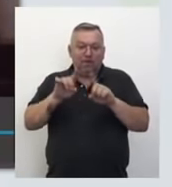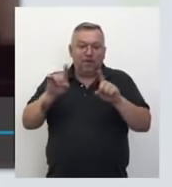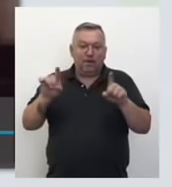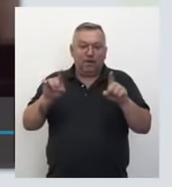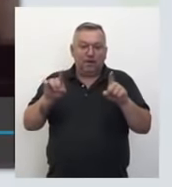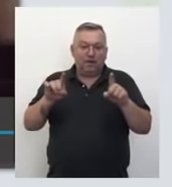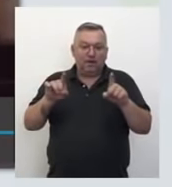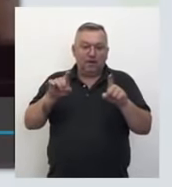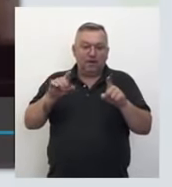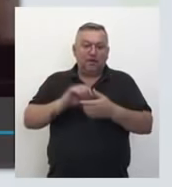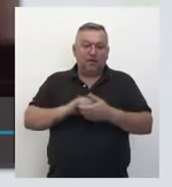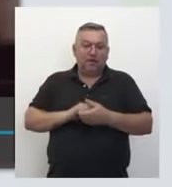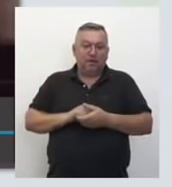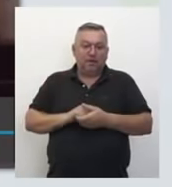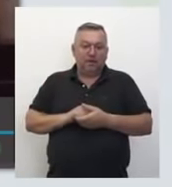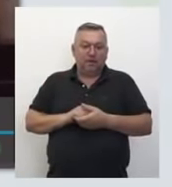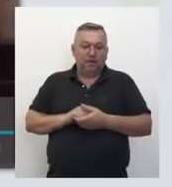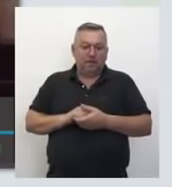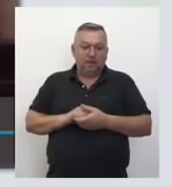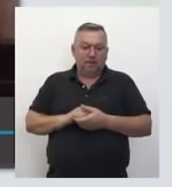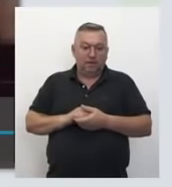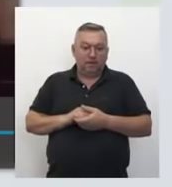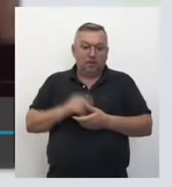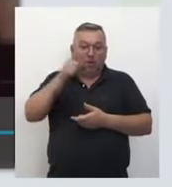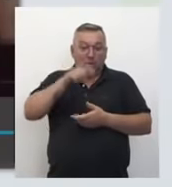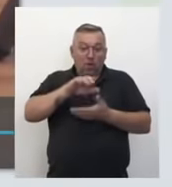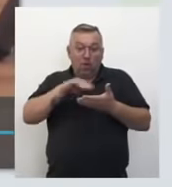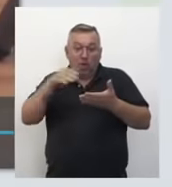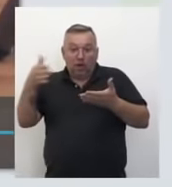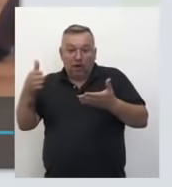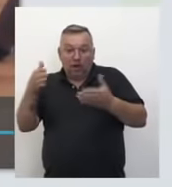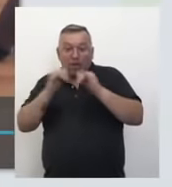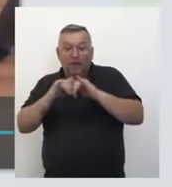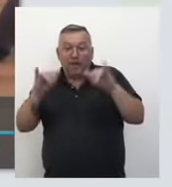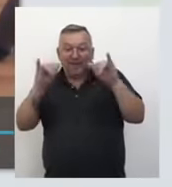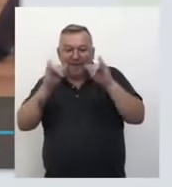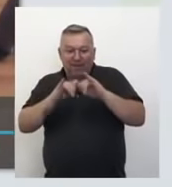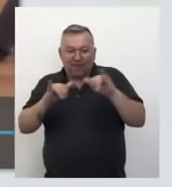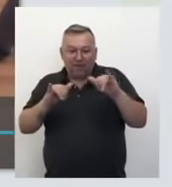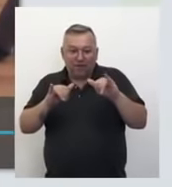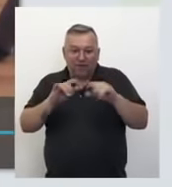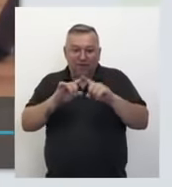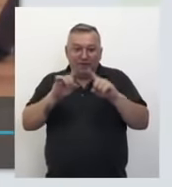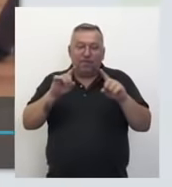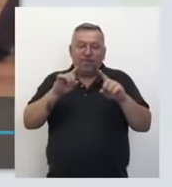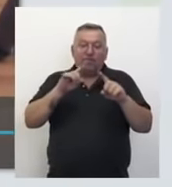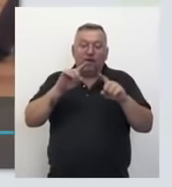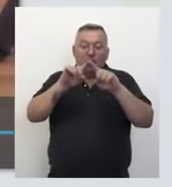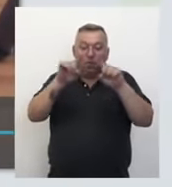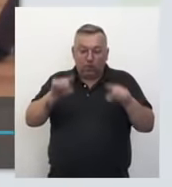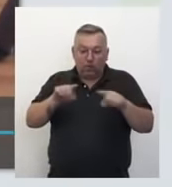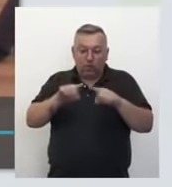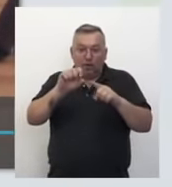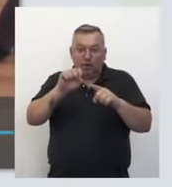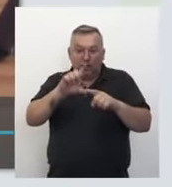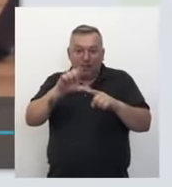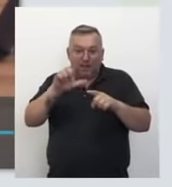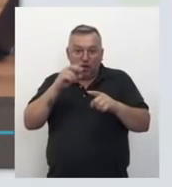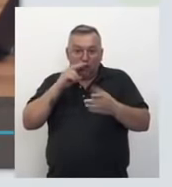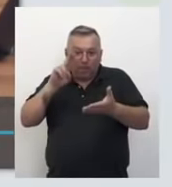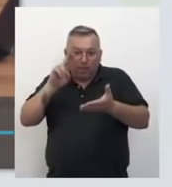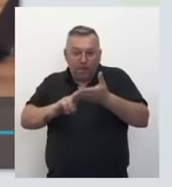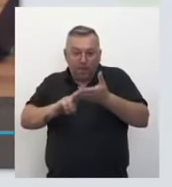agora o outro lado, né, que tá aqui em branco. O outro lado é o lado da mensagem. Normalmente vai aqui o selo, né, e vai